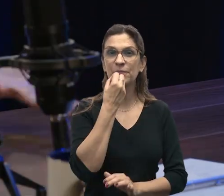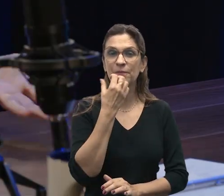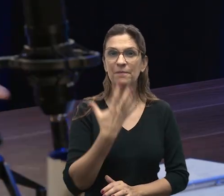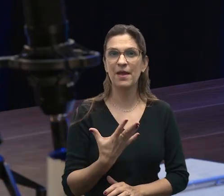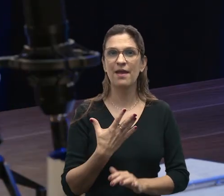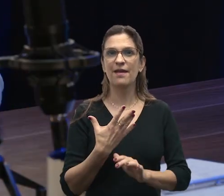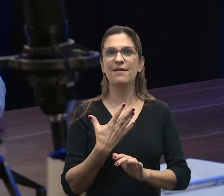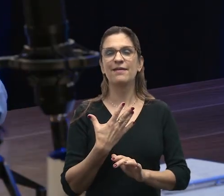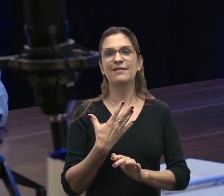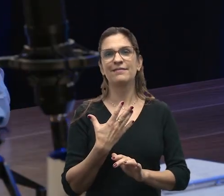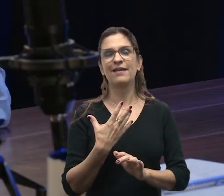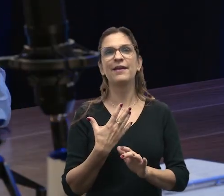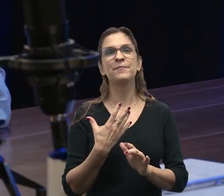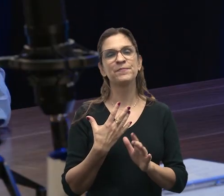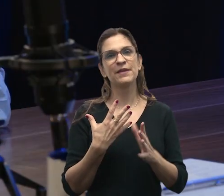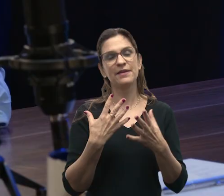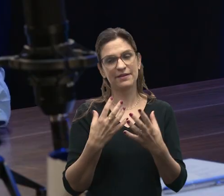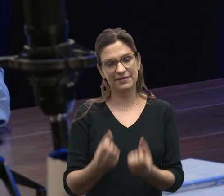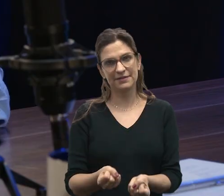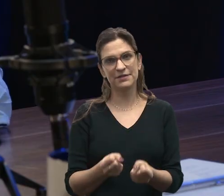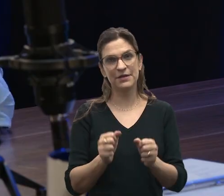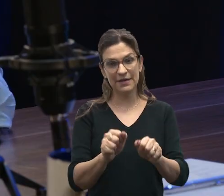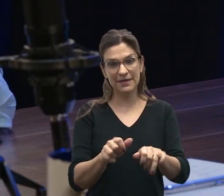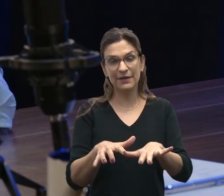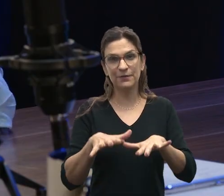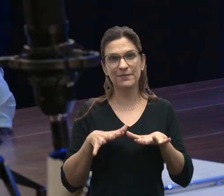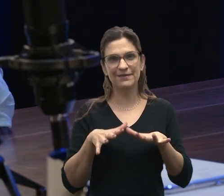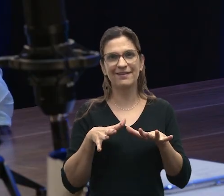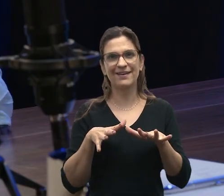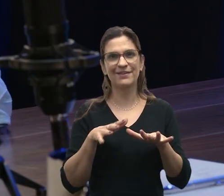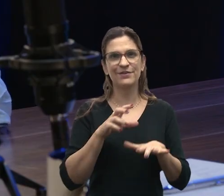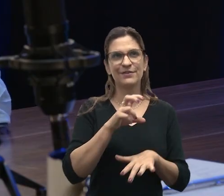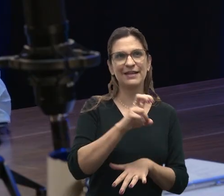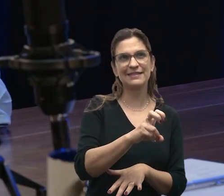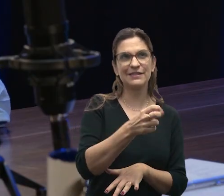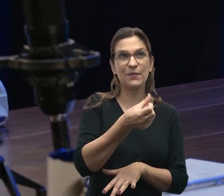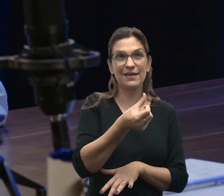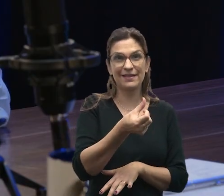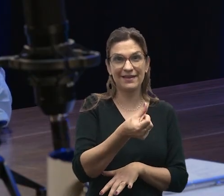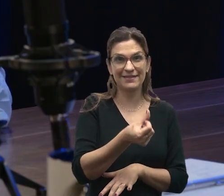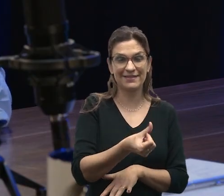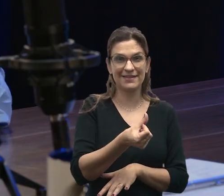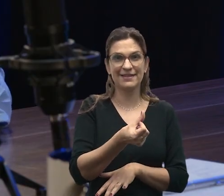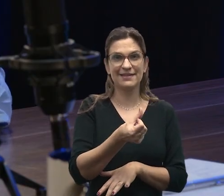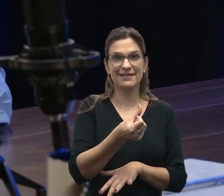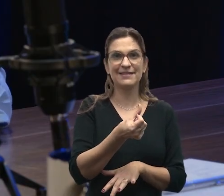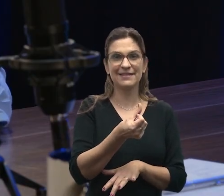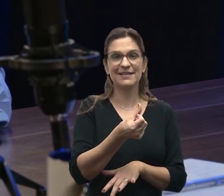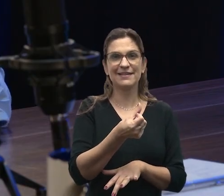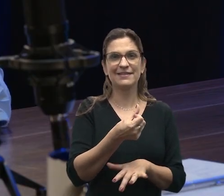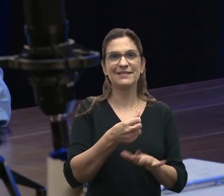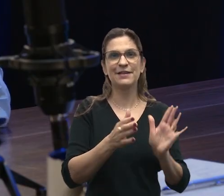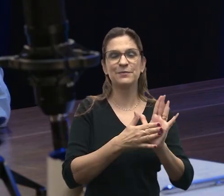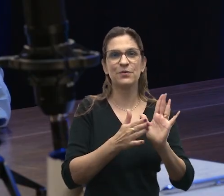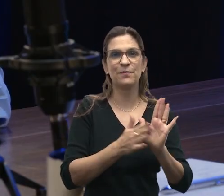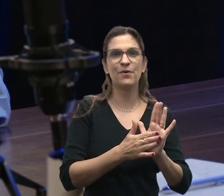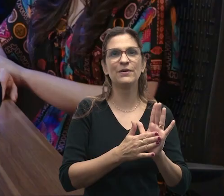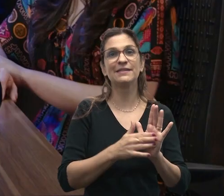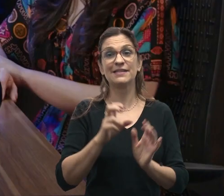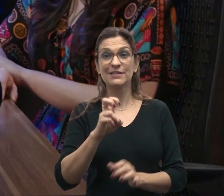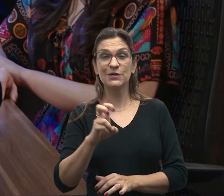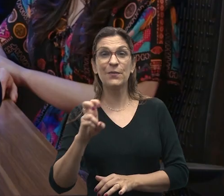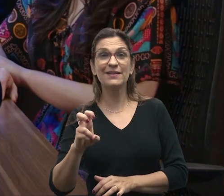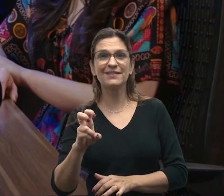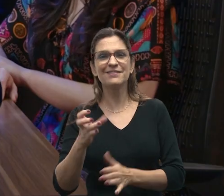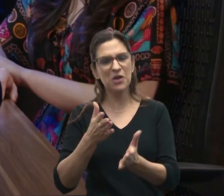e aí no plenário a gente também conseguiu aprovar. Das 56, 55 foram aprovadas. E nós focamos nas